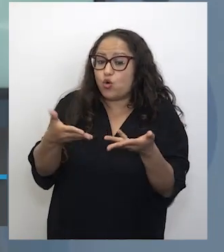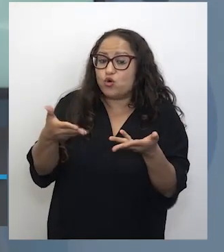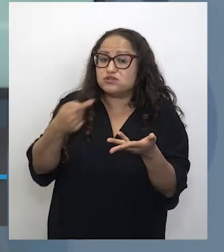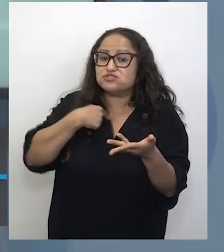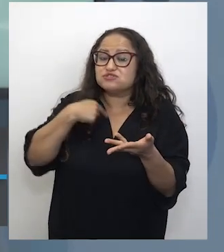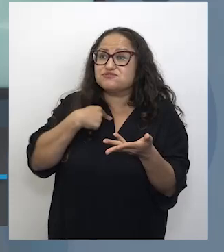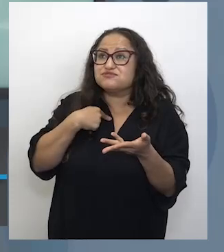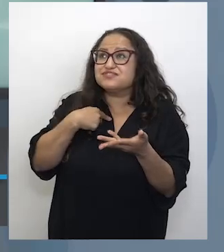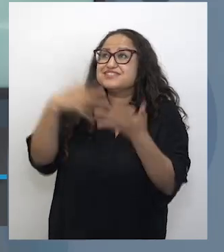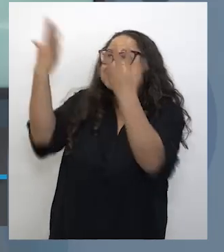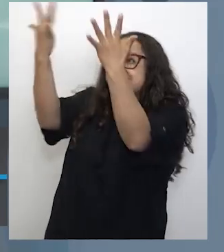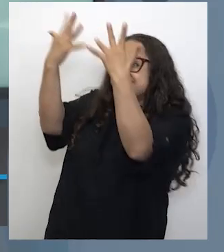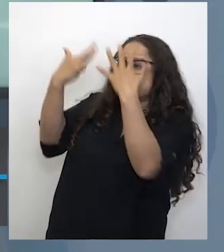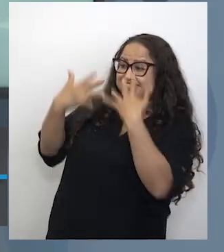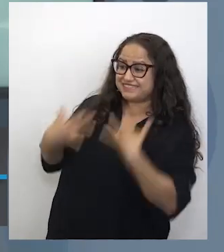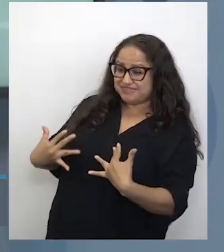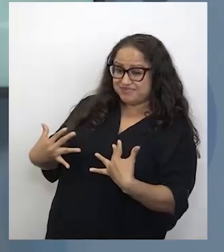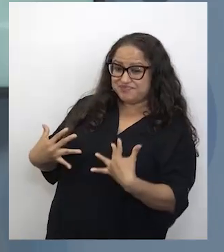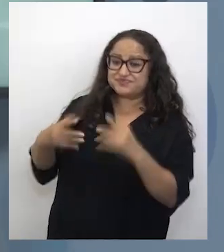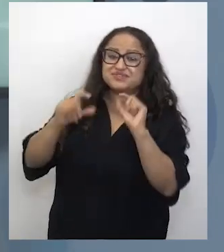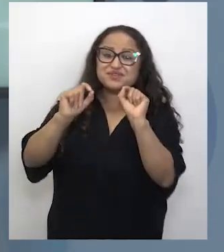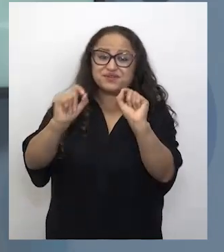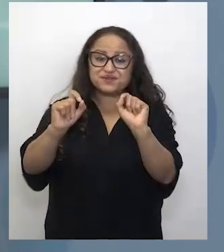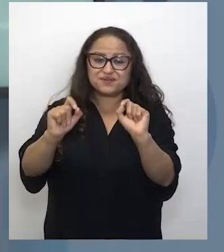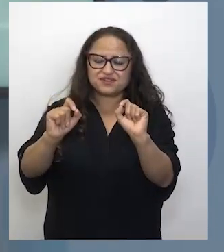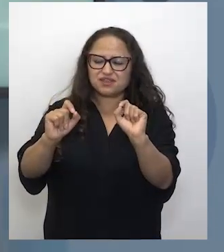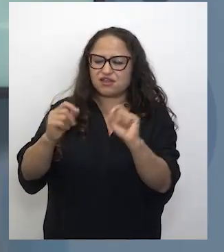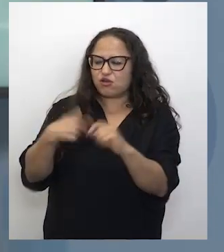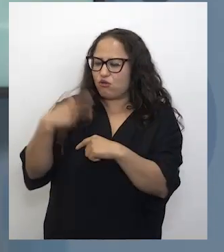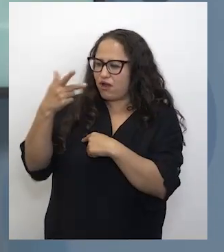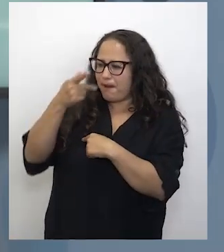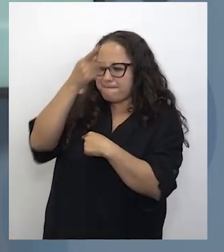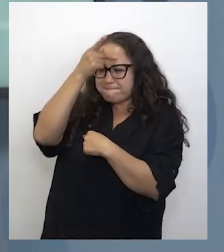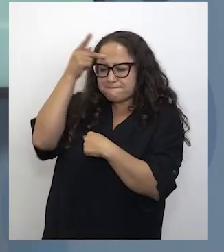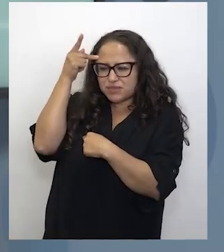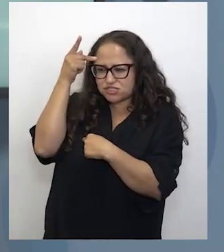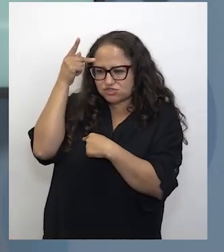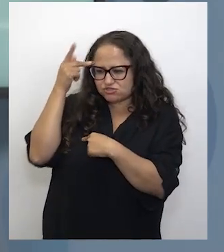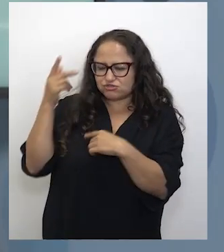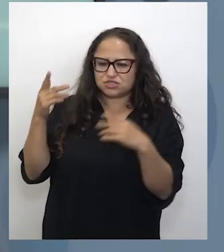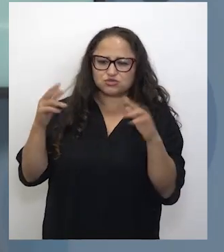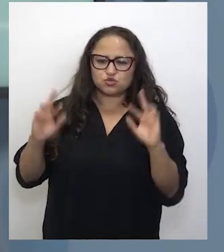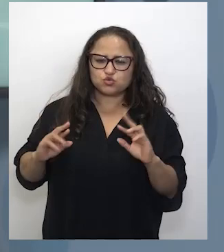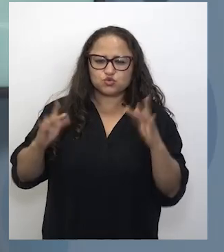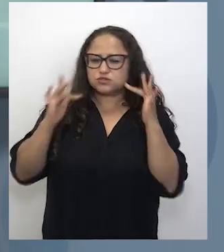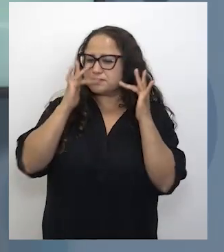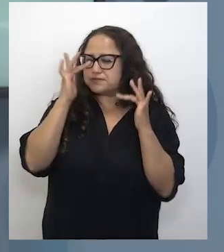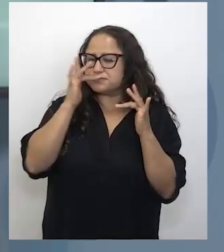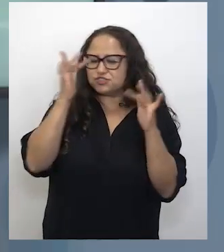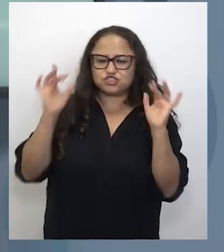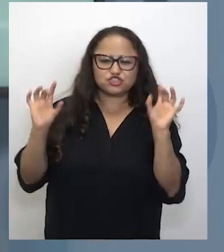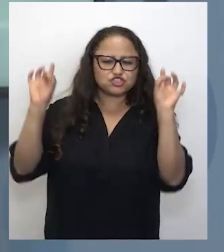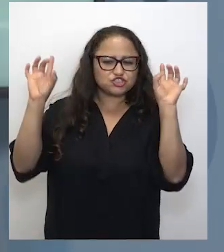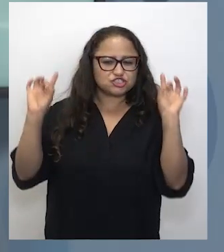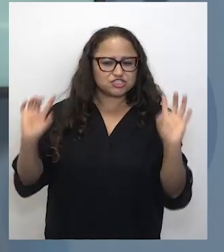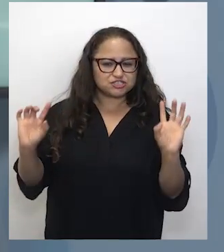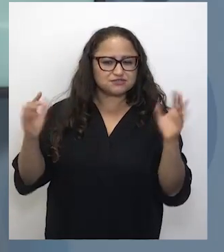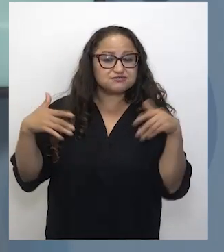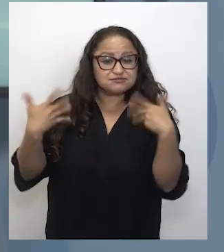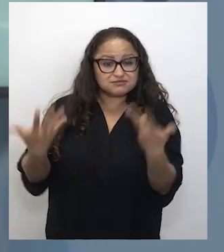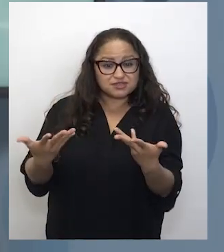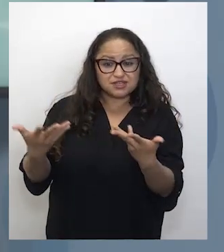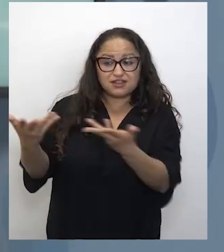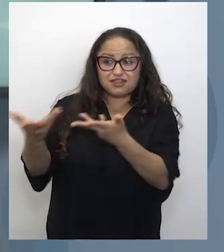fui abençoada, né? Justamente com uma figura que eu importei, porque eu sou uma pessoa chique, sou uma pessoa de negócios, importei diretamente